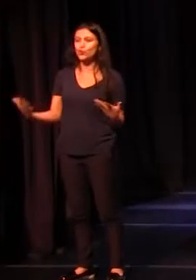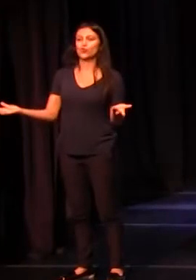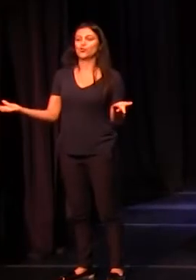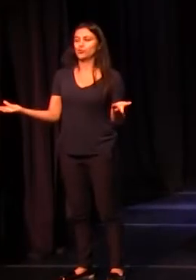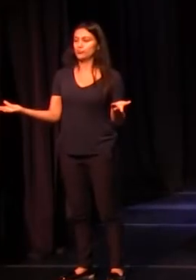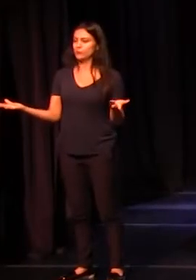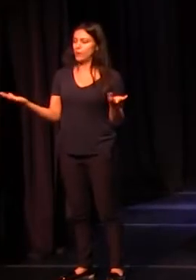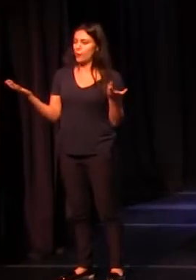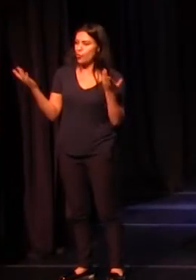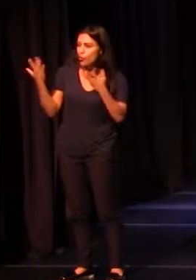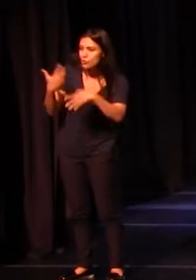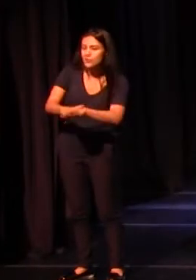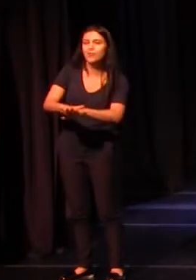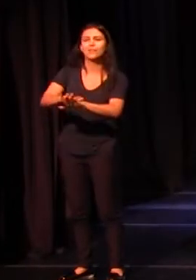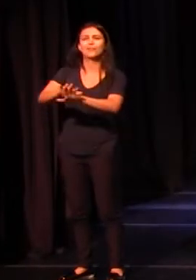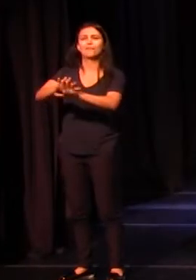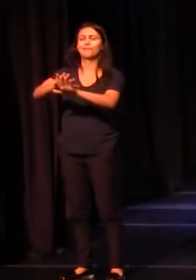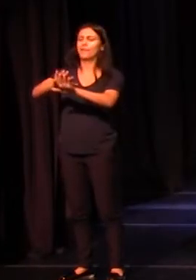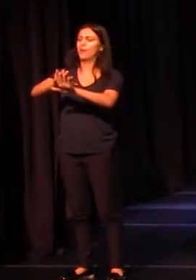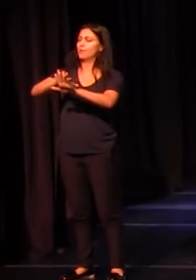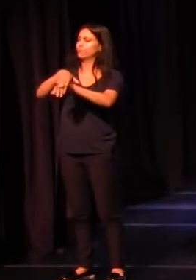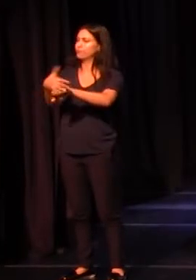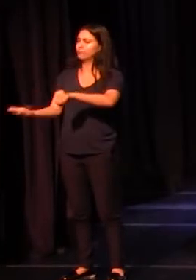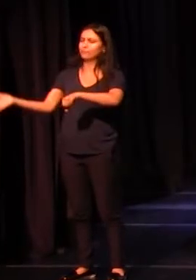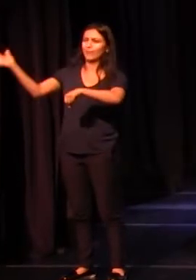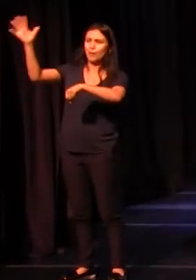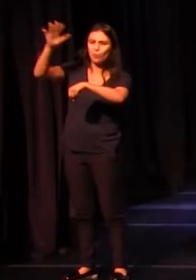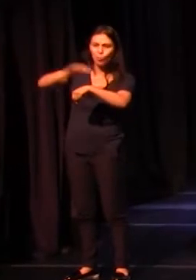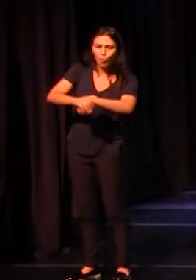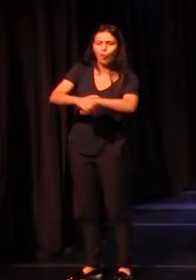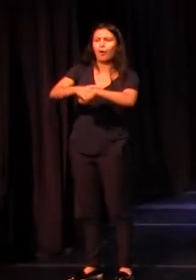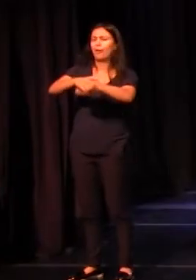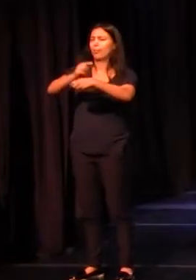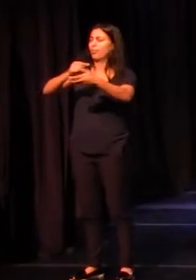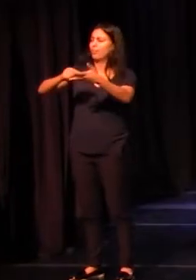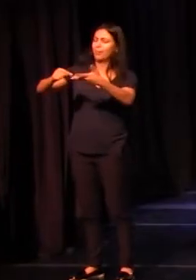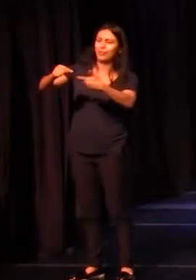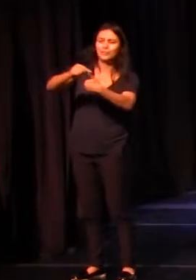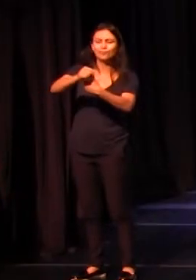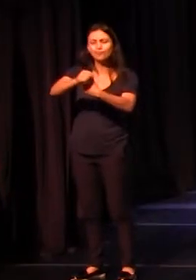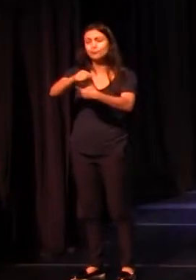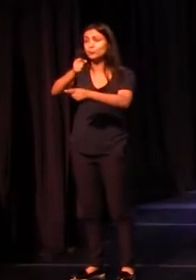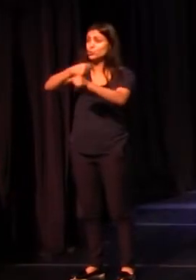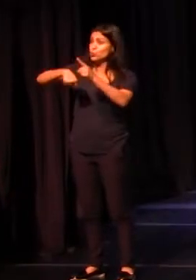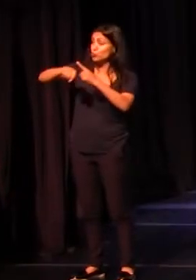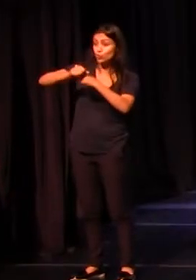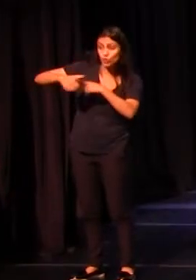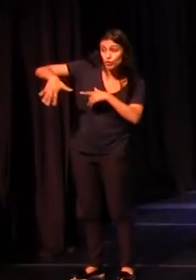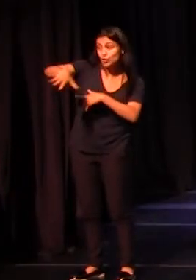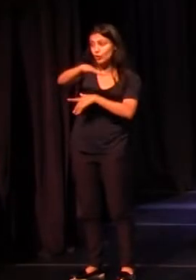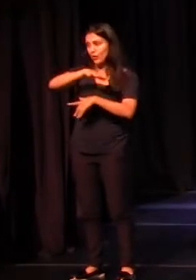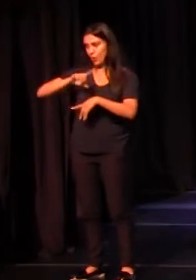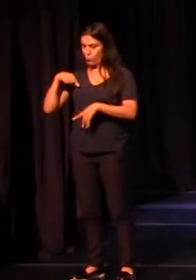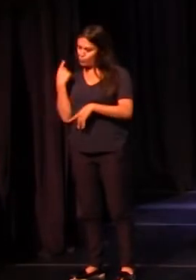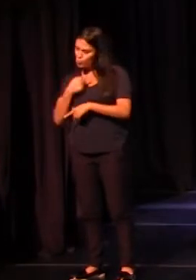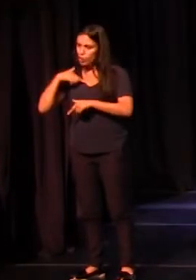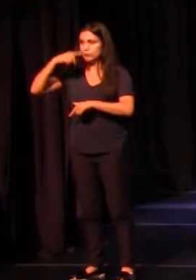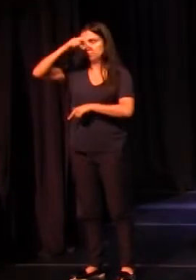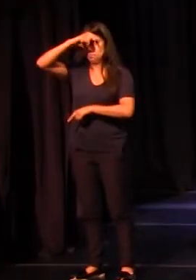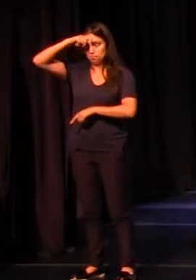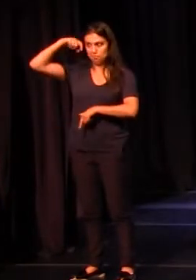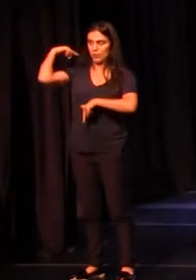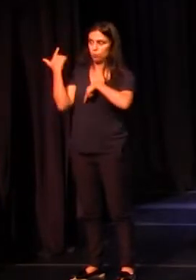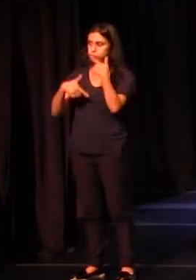principalmente inclusiva, democrática, que é uma das coisas que nós temos batalhado bastante em relação a isso, né? Vocês,